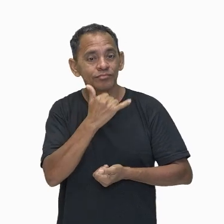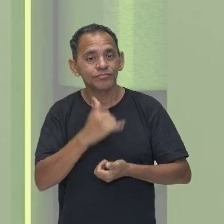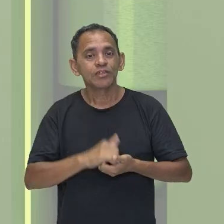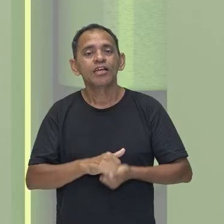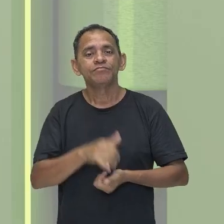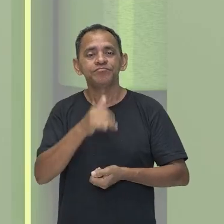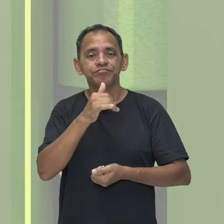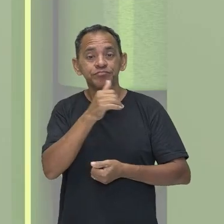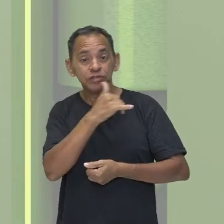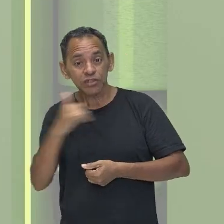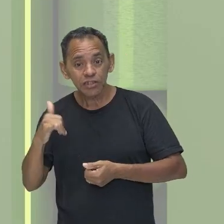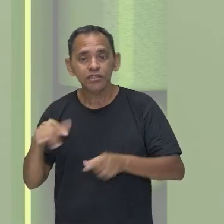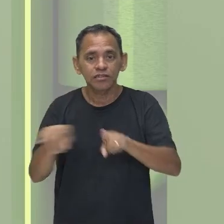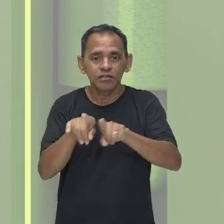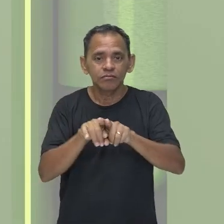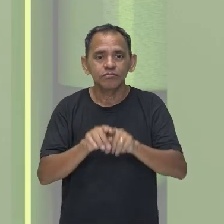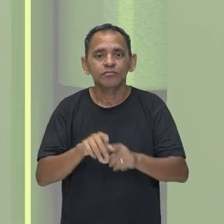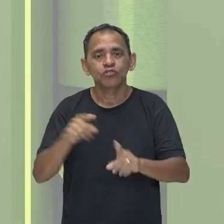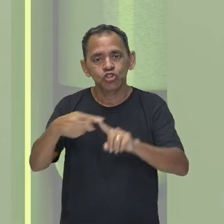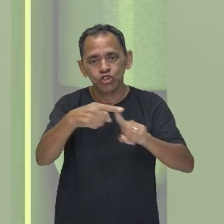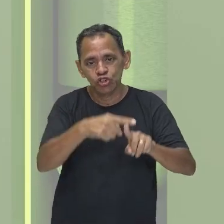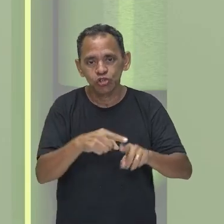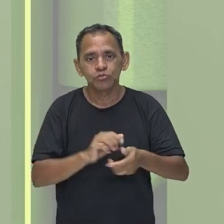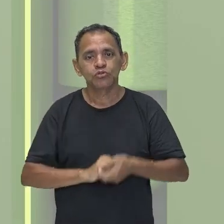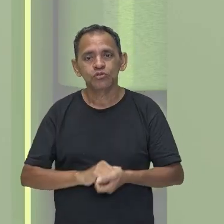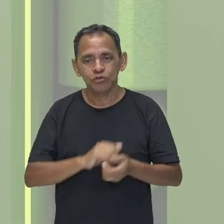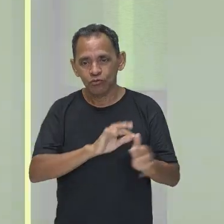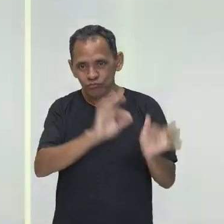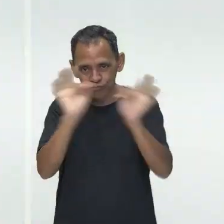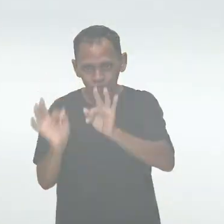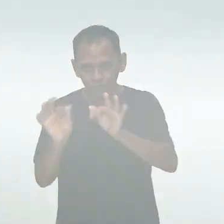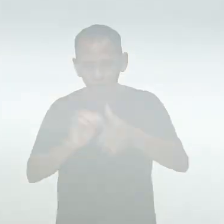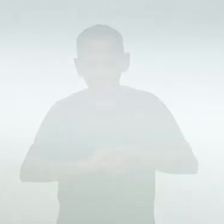de energia. Vamos nos aprofundar nesse tema? Então, vem comigo!